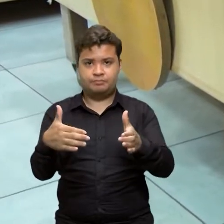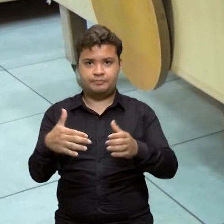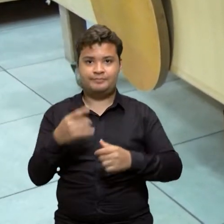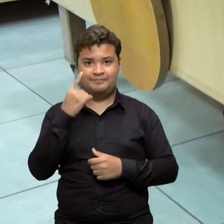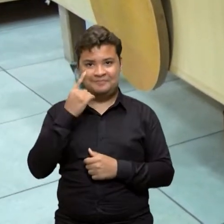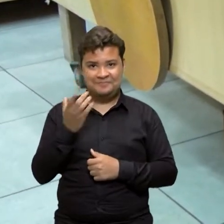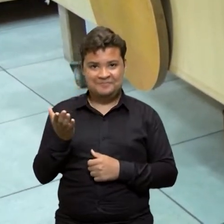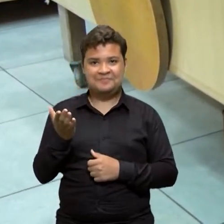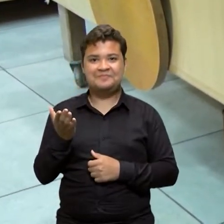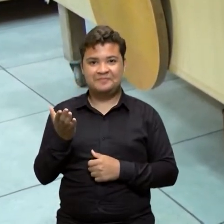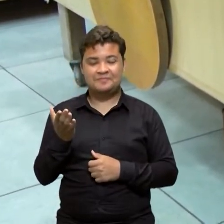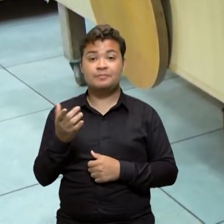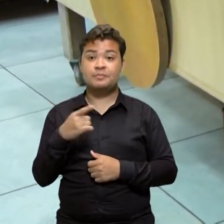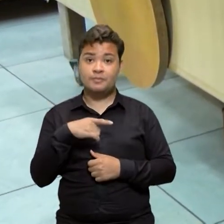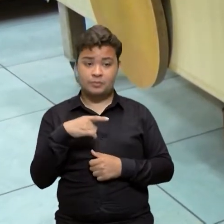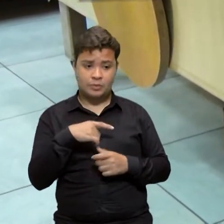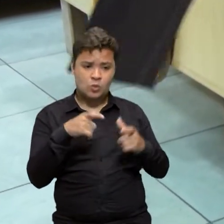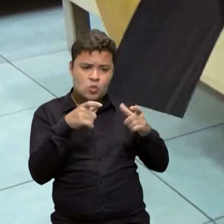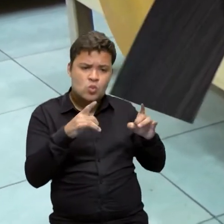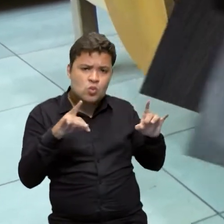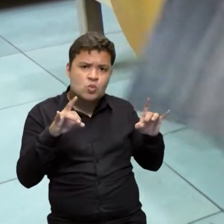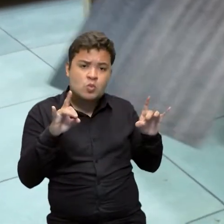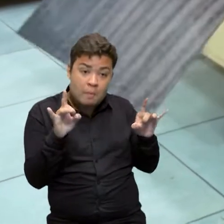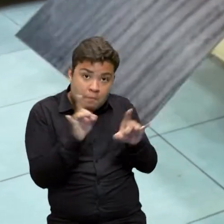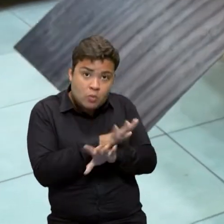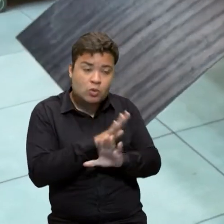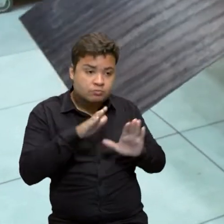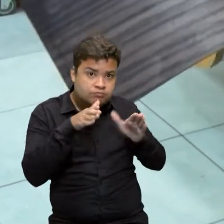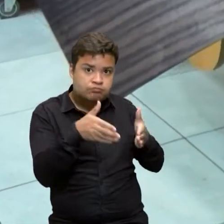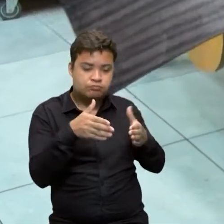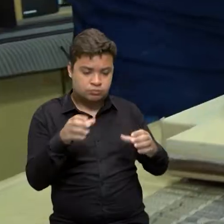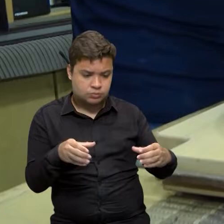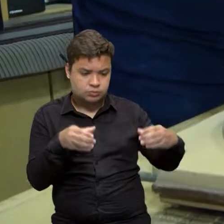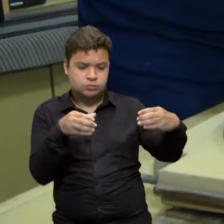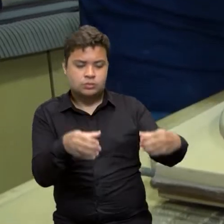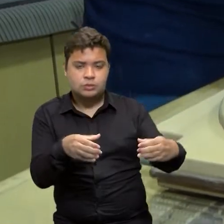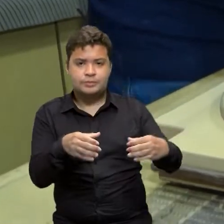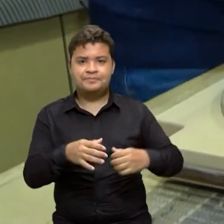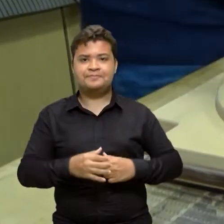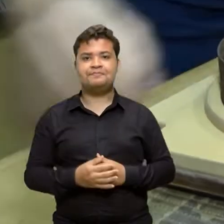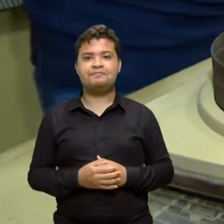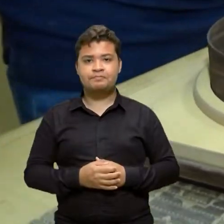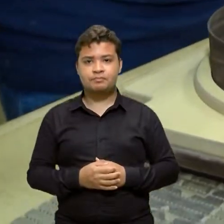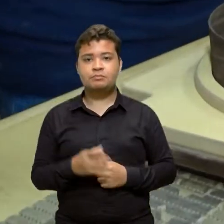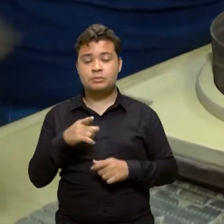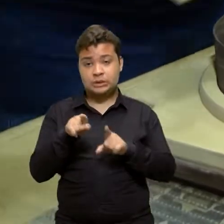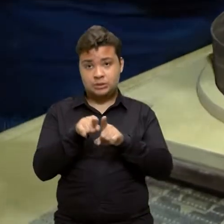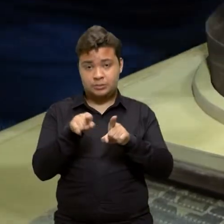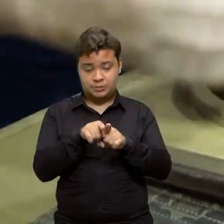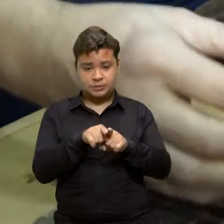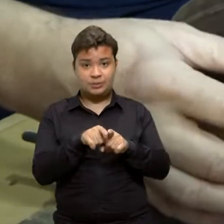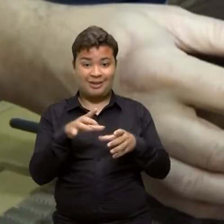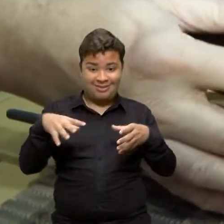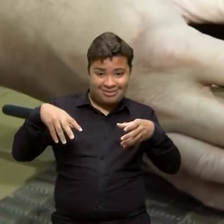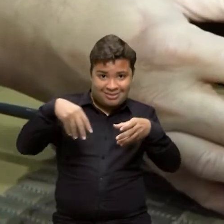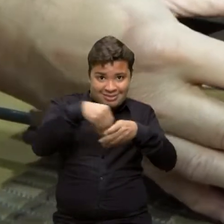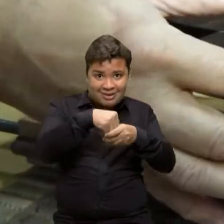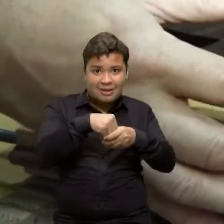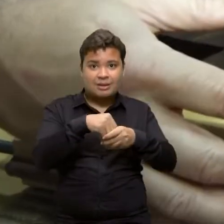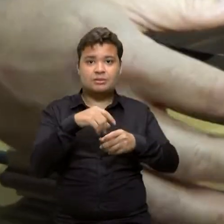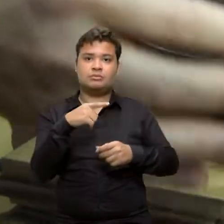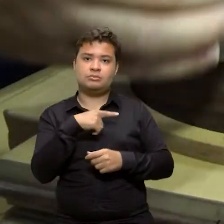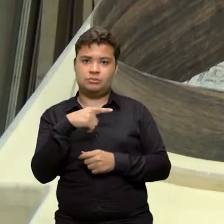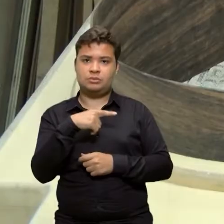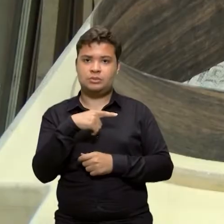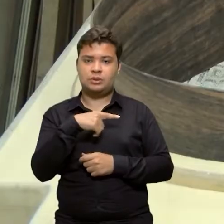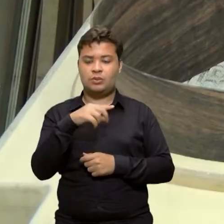Essa lateral é colocada numa forma, né? Essa forma aqui. A gente vai colocar os reforços internos da lateral também.